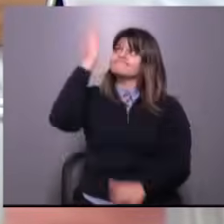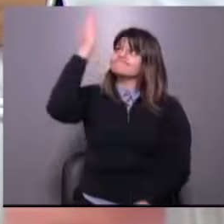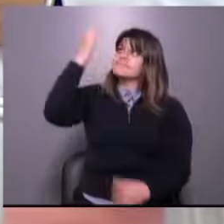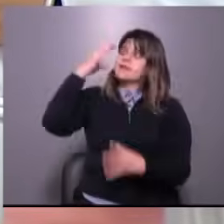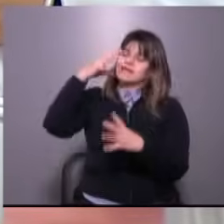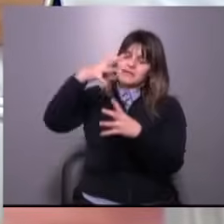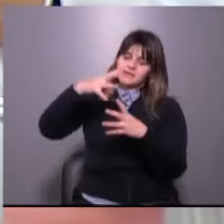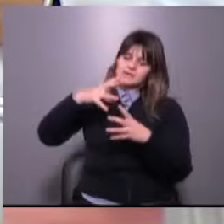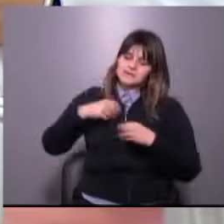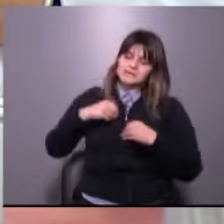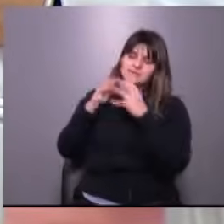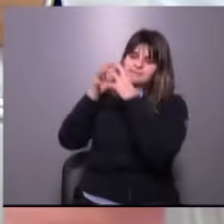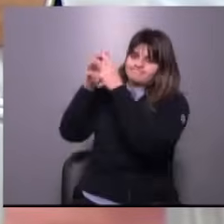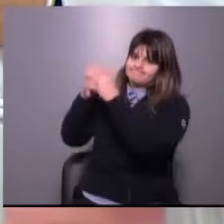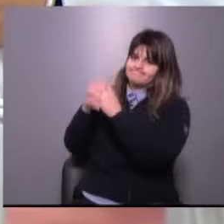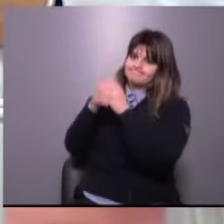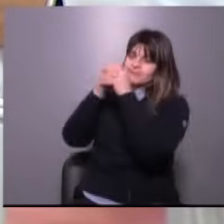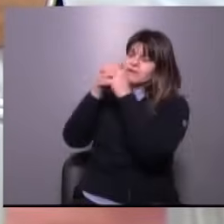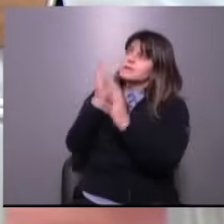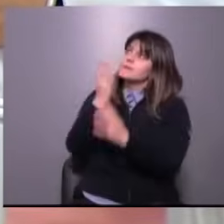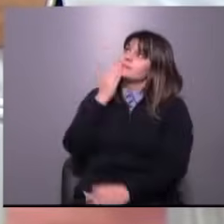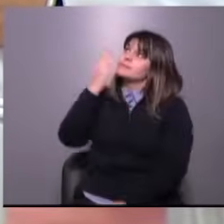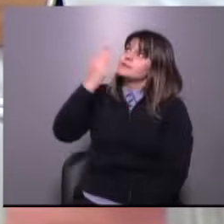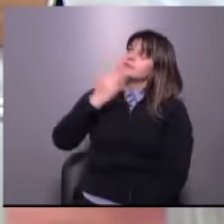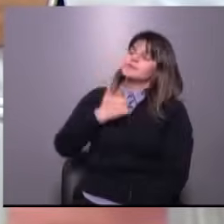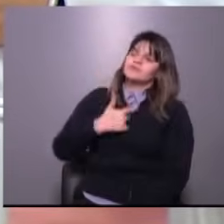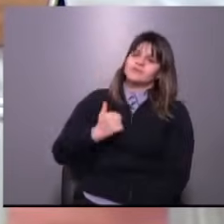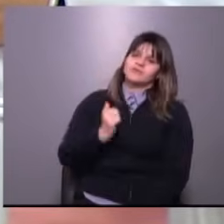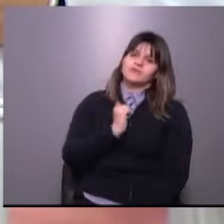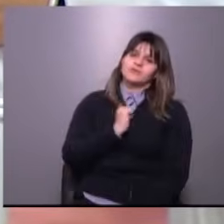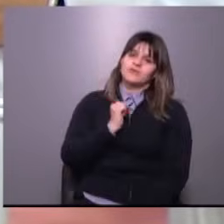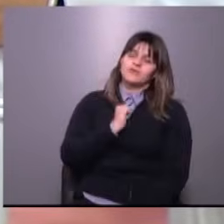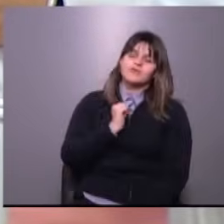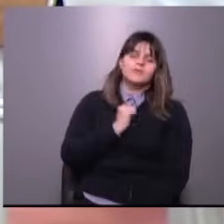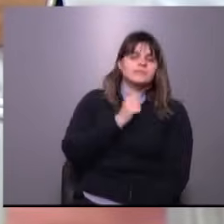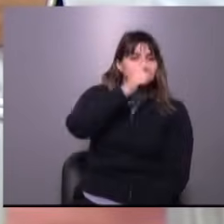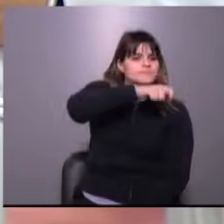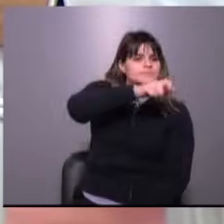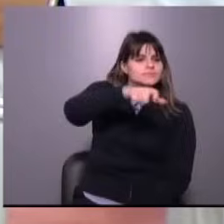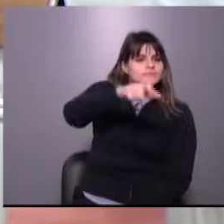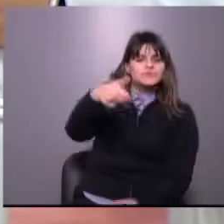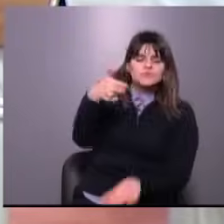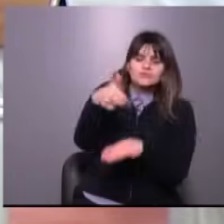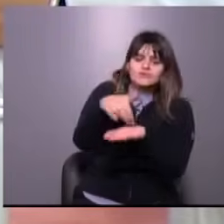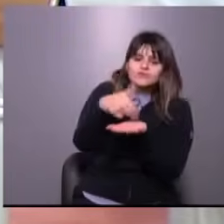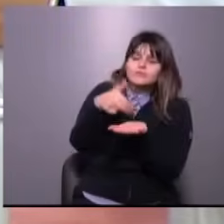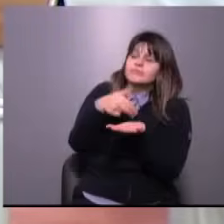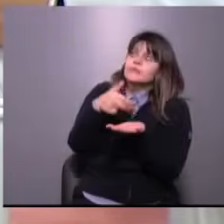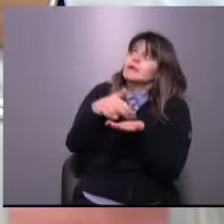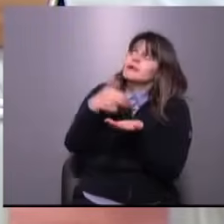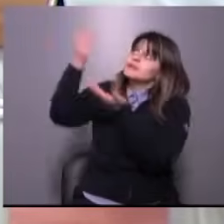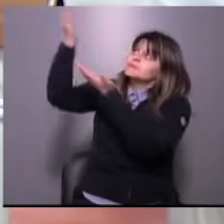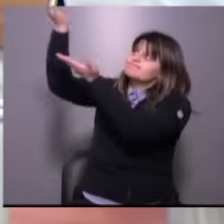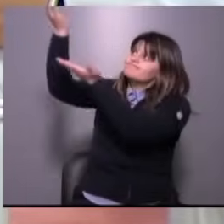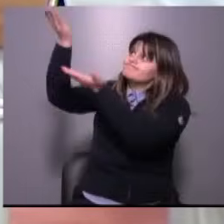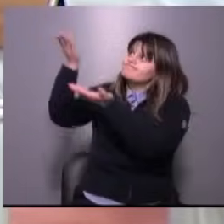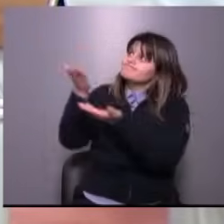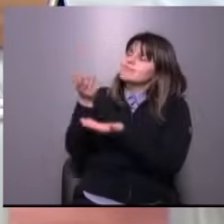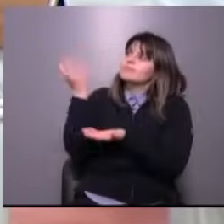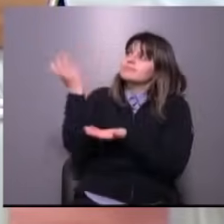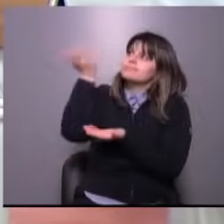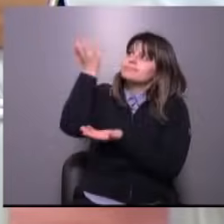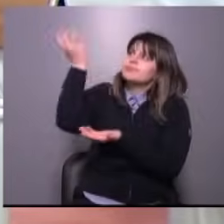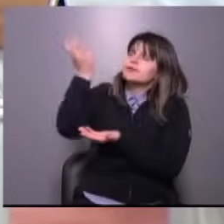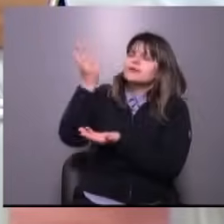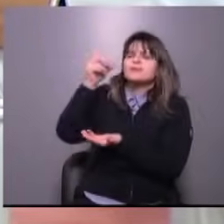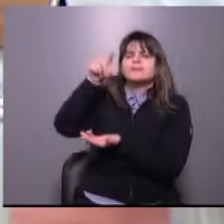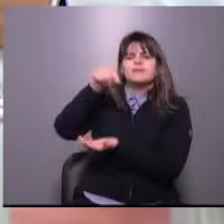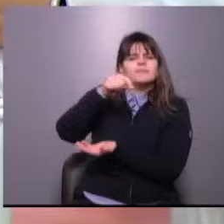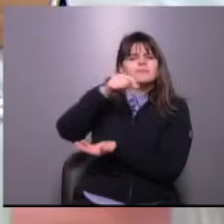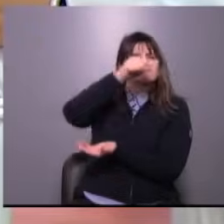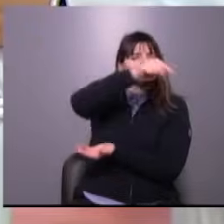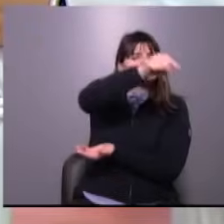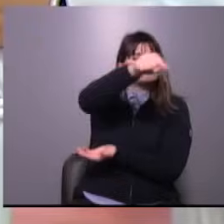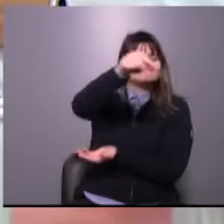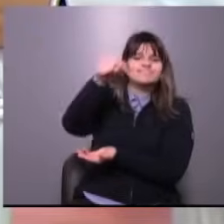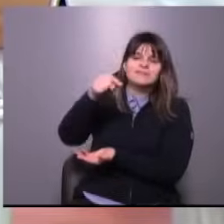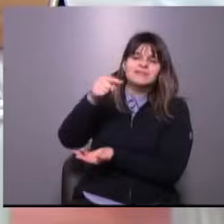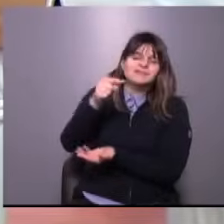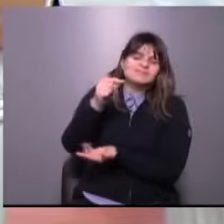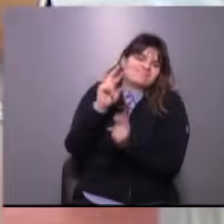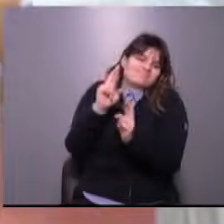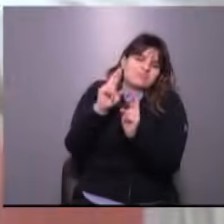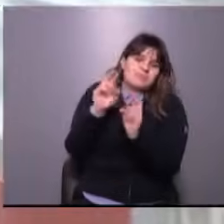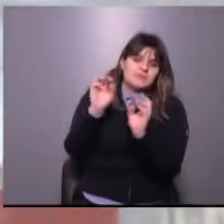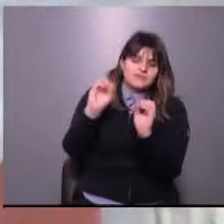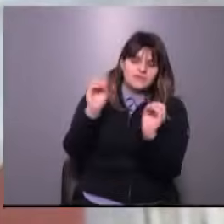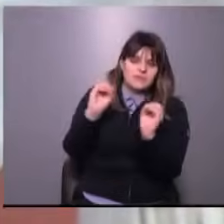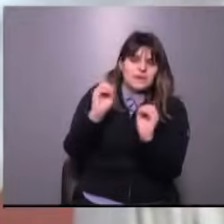Elevemos para Jesus as nossas súplicas, pelos que esperam a sua vinda gloriosa e também por aqueles